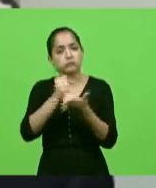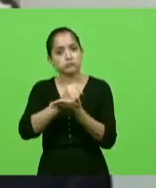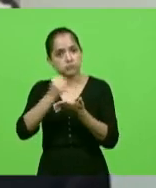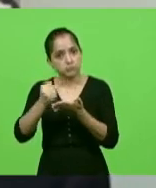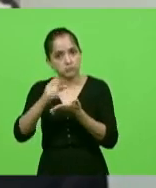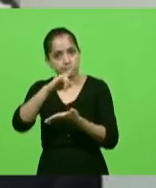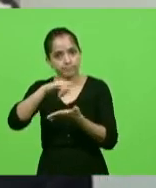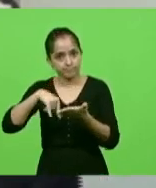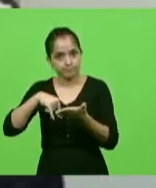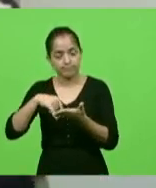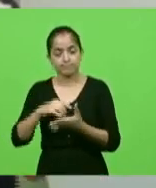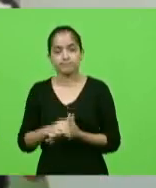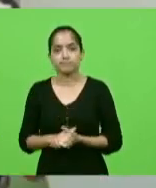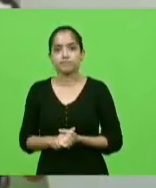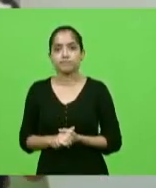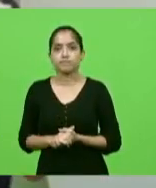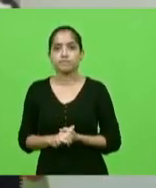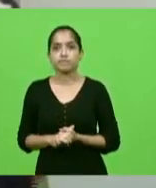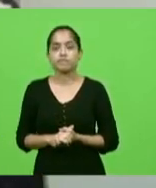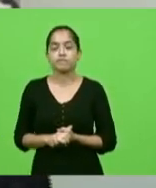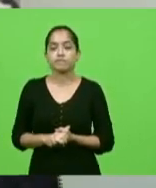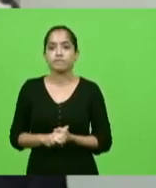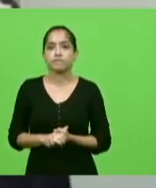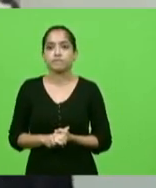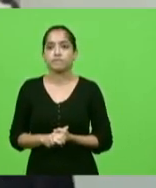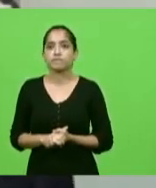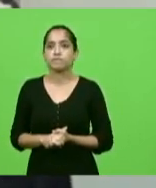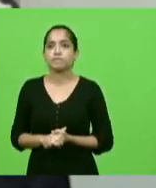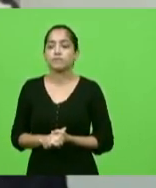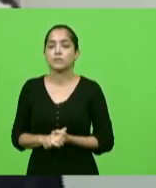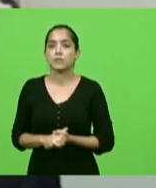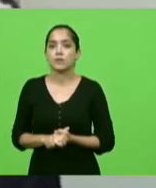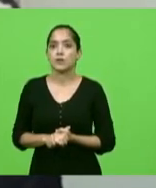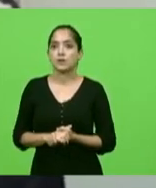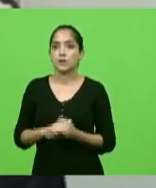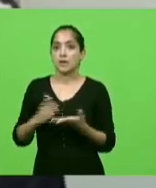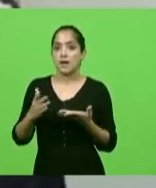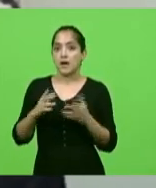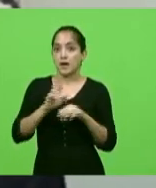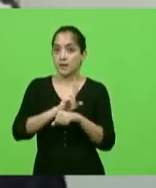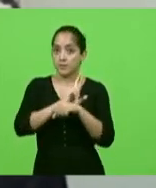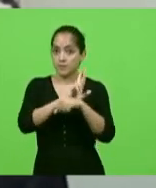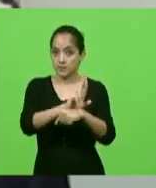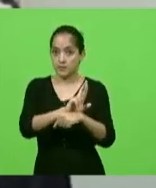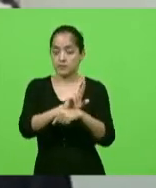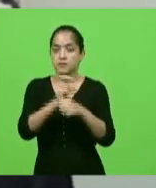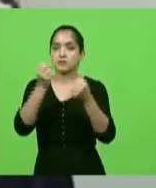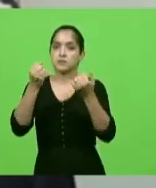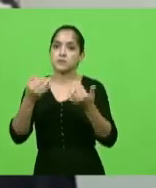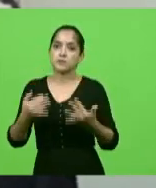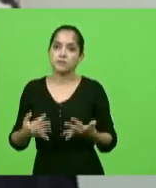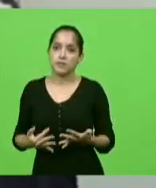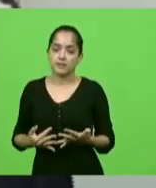contratuais que lhe competir E aí apresentação afirma